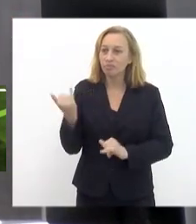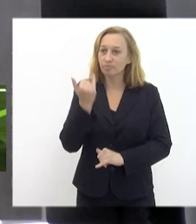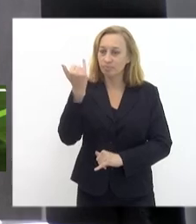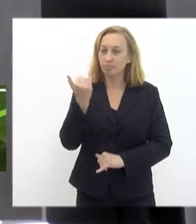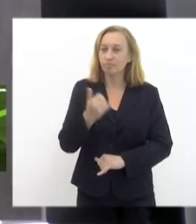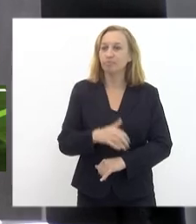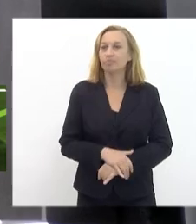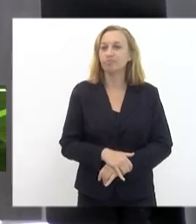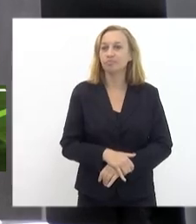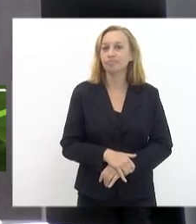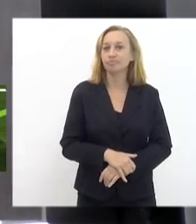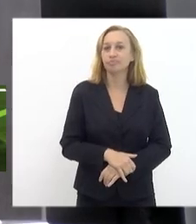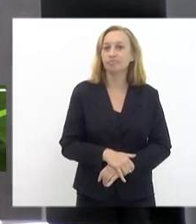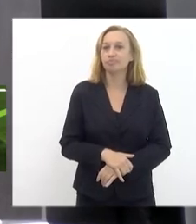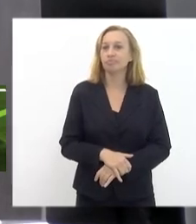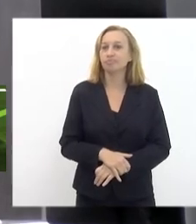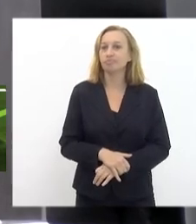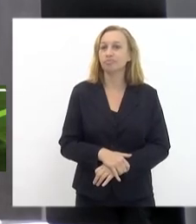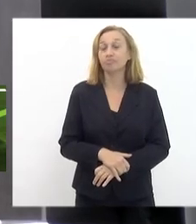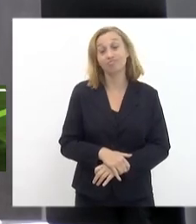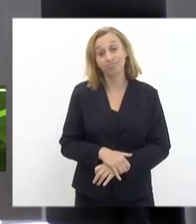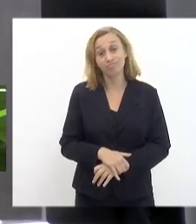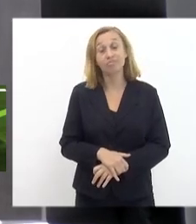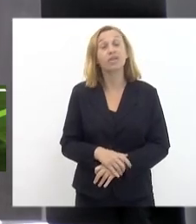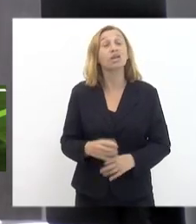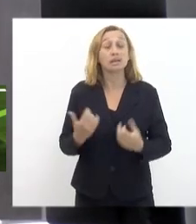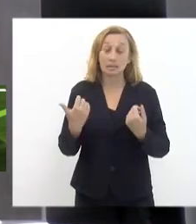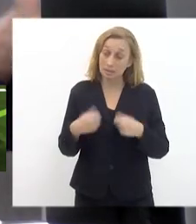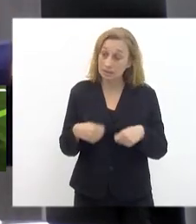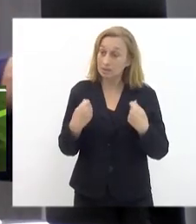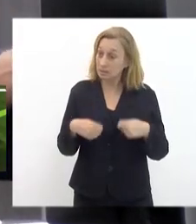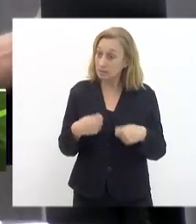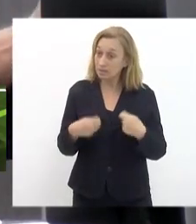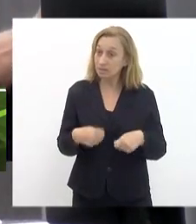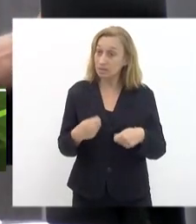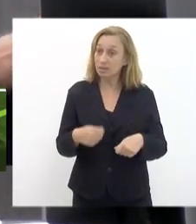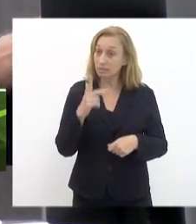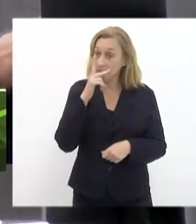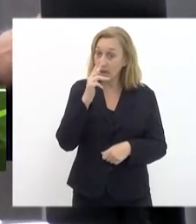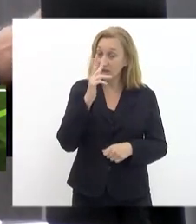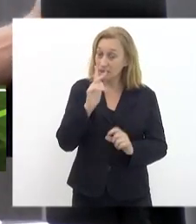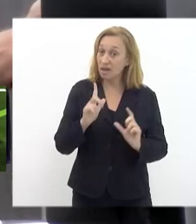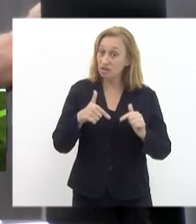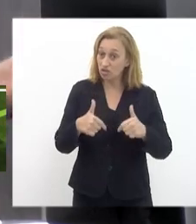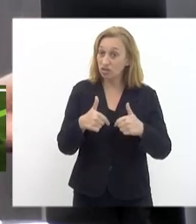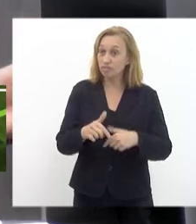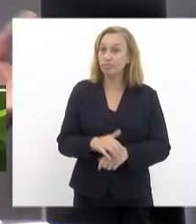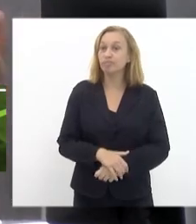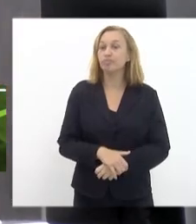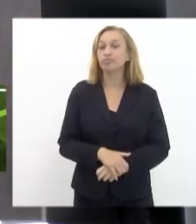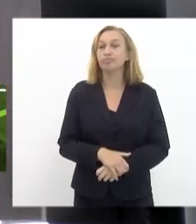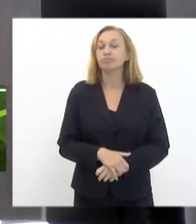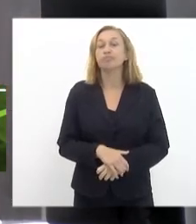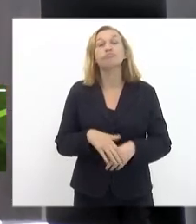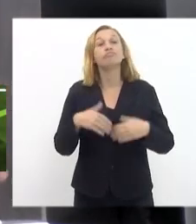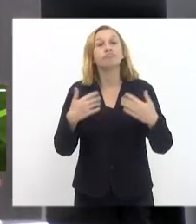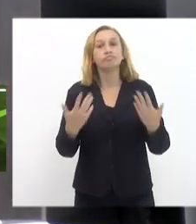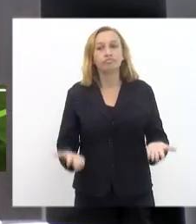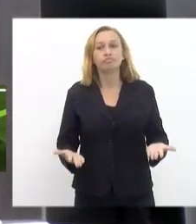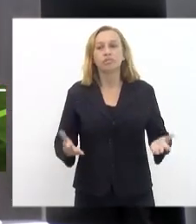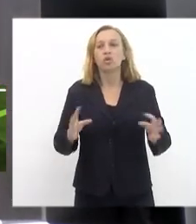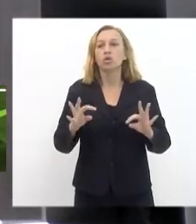é uma coisa que realmente necessitava e parece que tá sendo feito né então